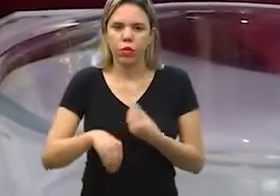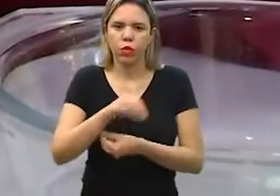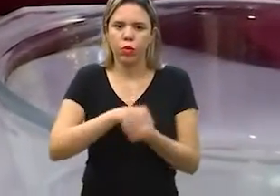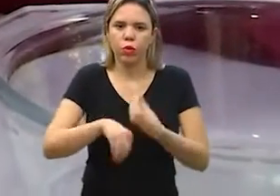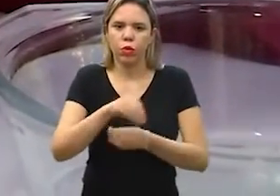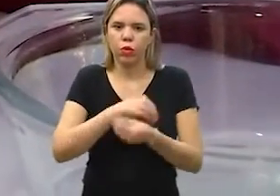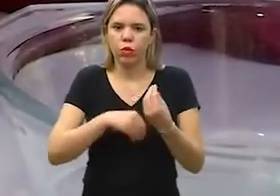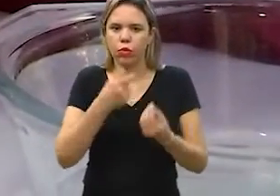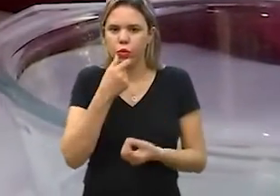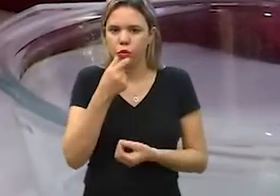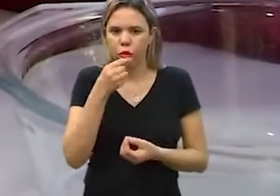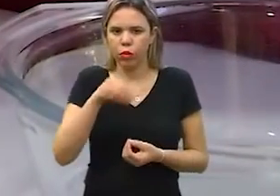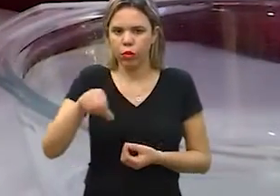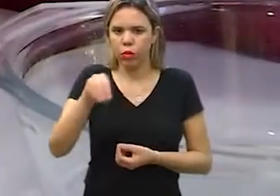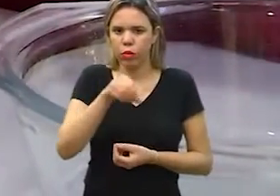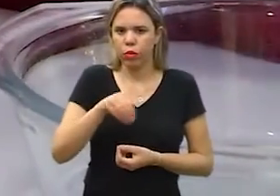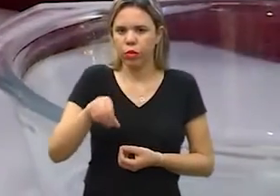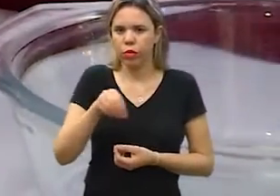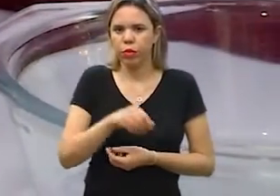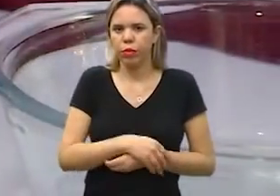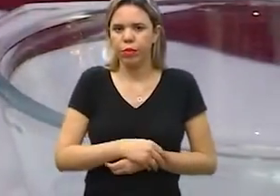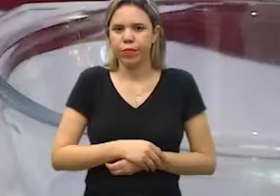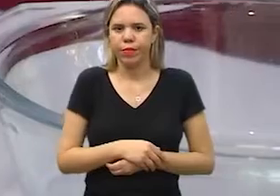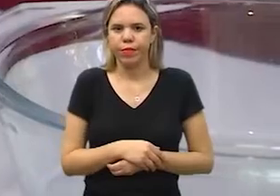Misture com a bolacha triturada.